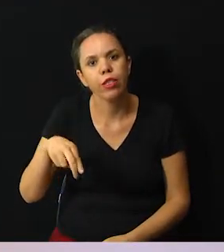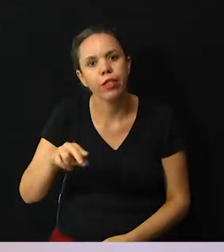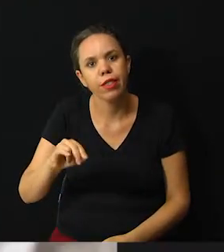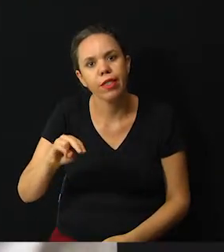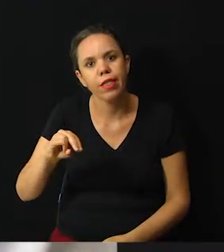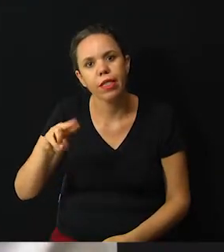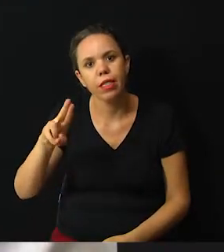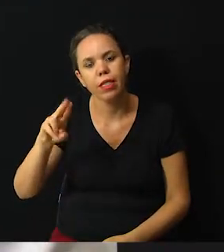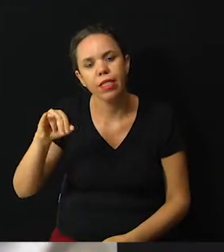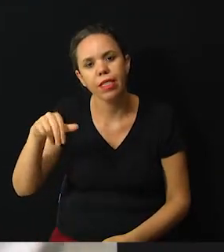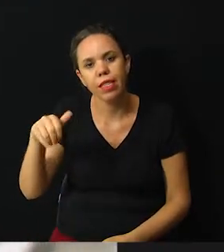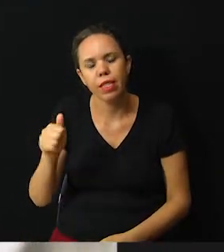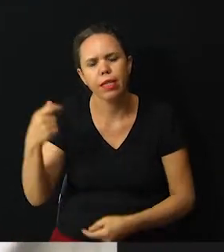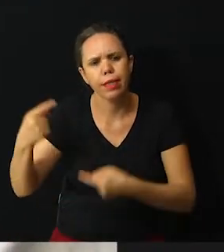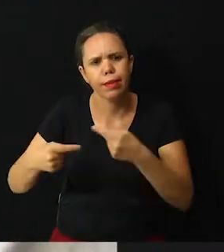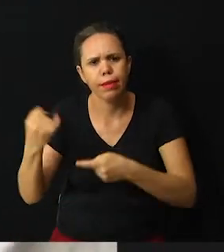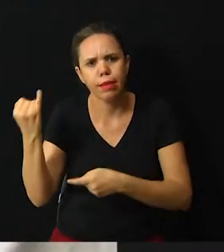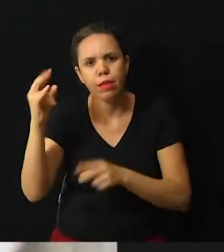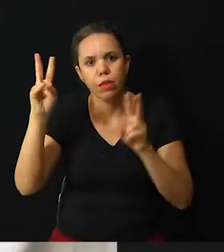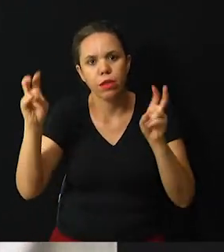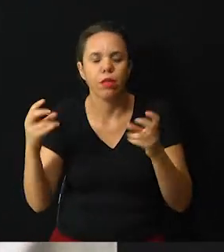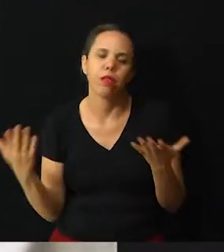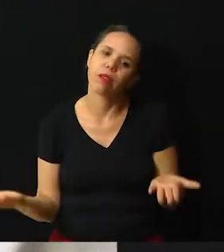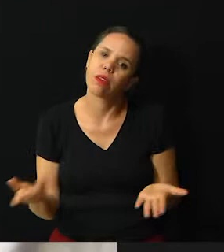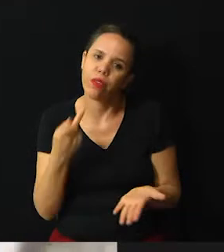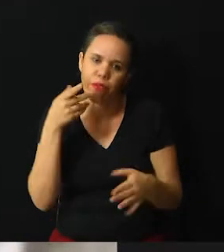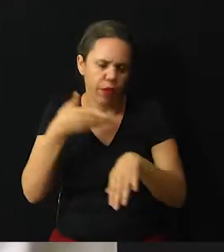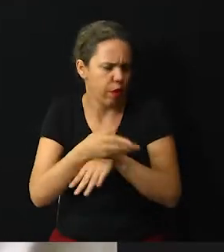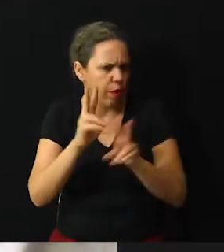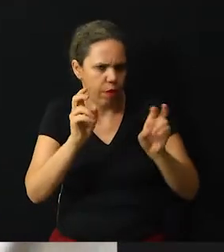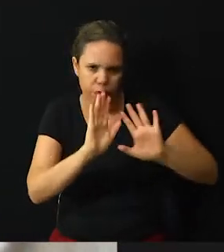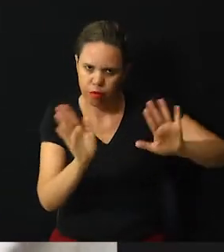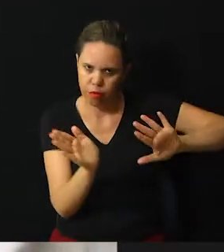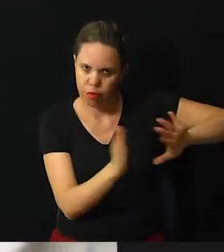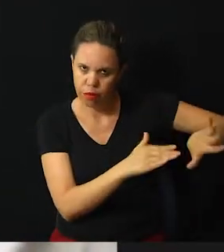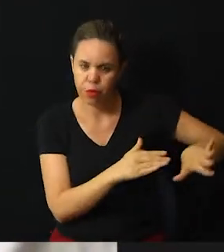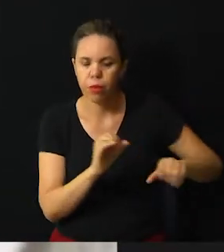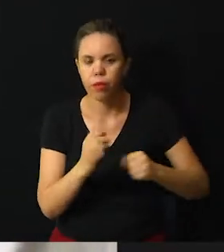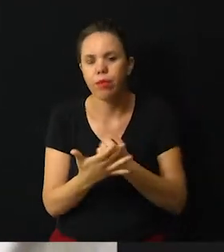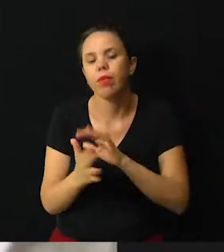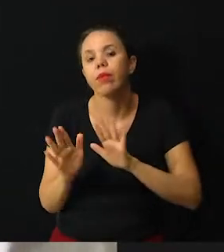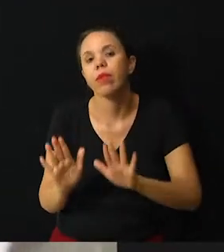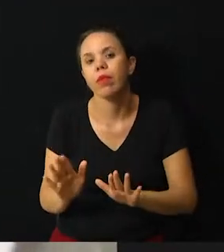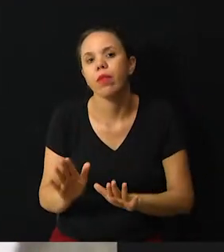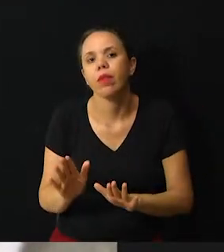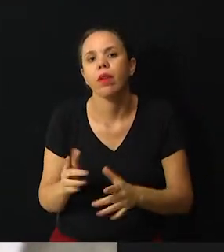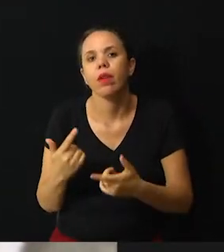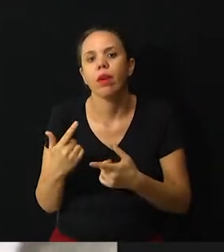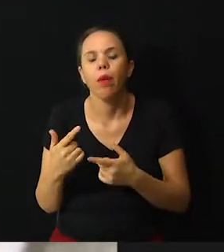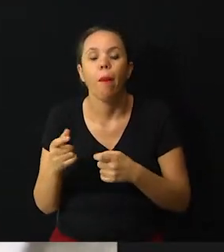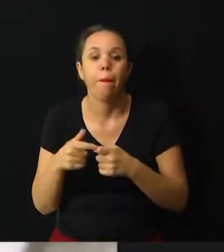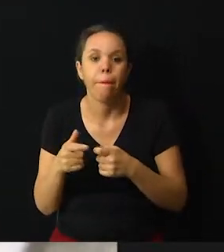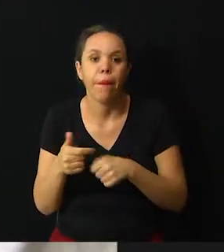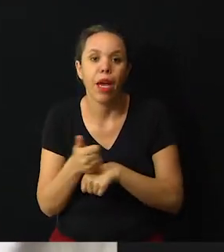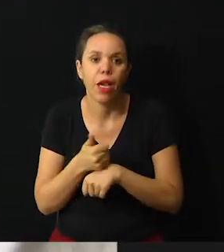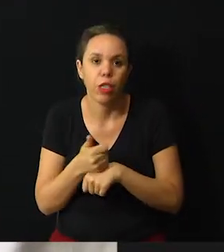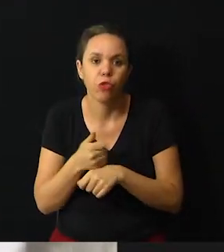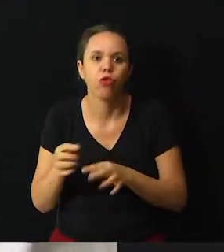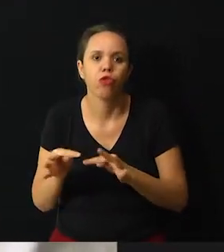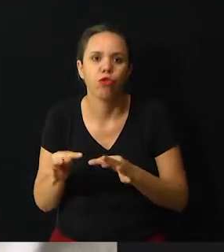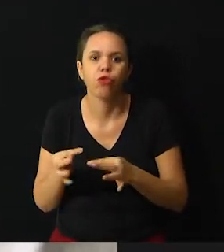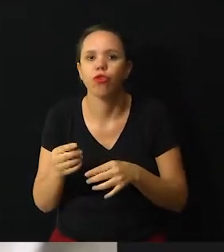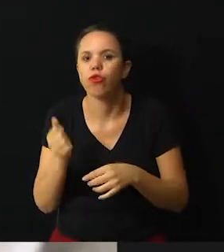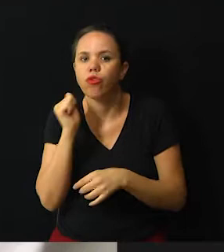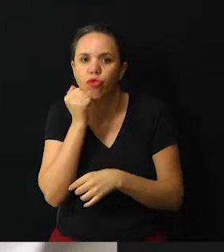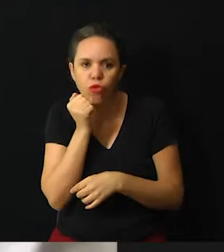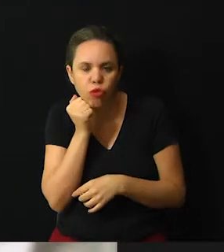tá? Tem uma discussão política importante sobre isso. Não vamos entrar nesse caso, não tem nada a ver com o Covid, mas o reumatologista já usa há mais de 20 a